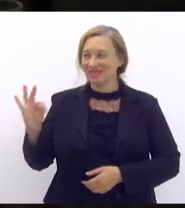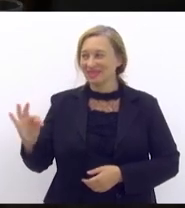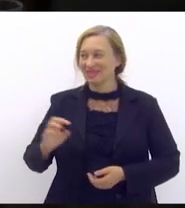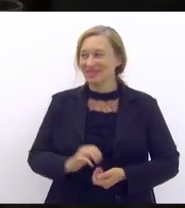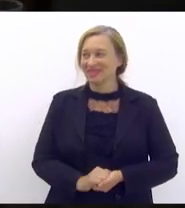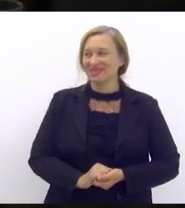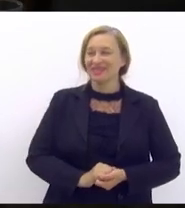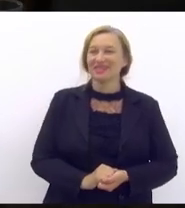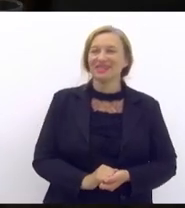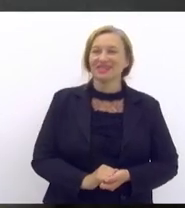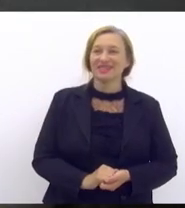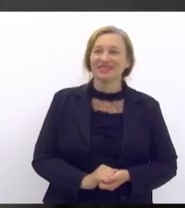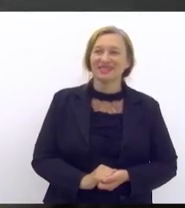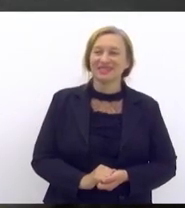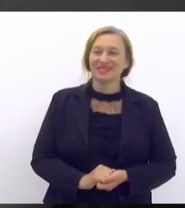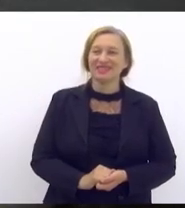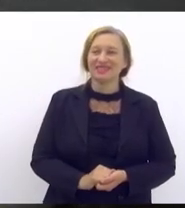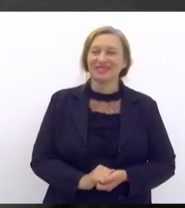Deputado Val Ceasa.